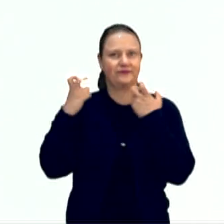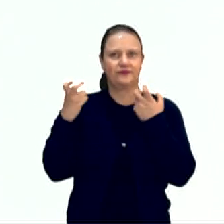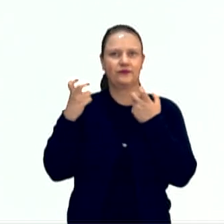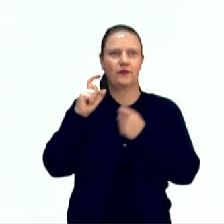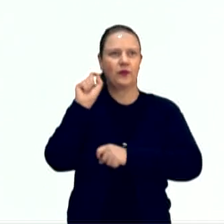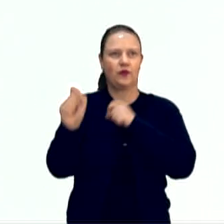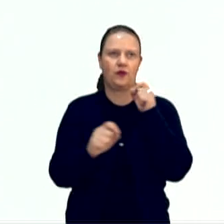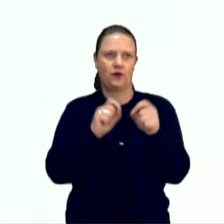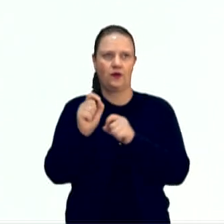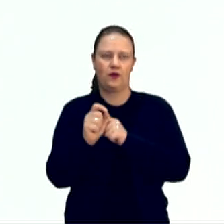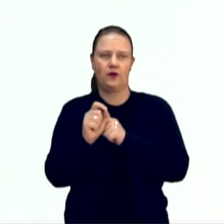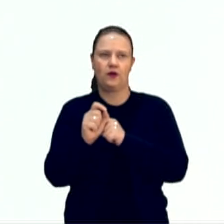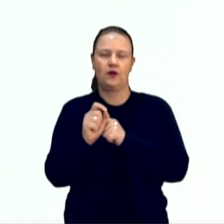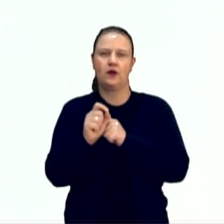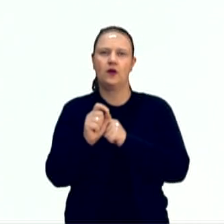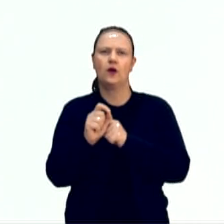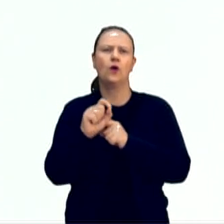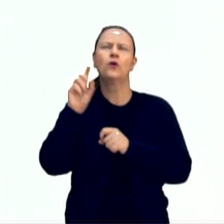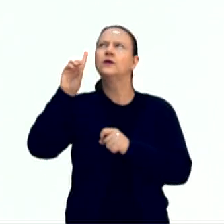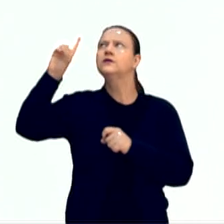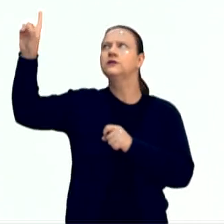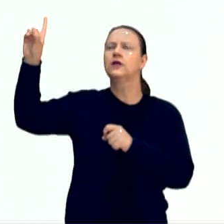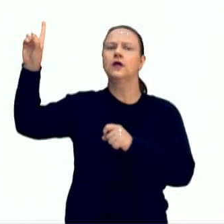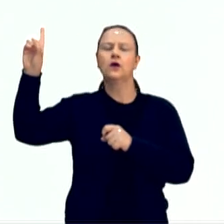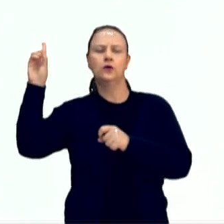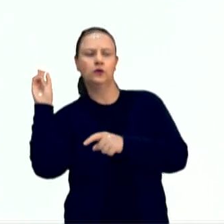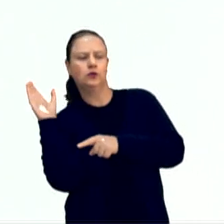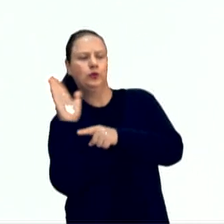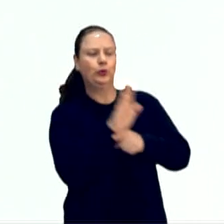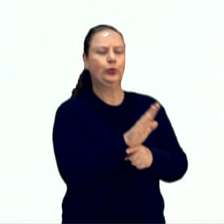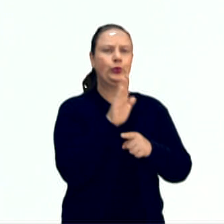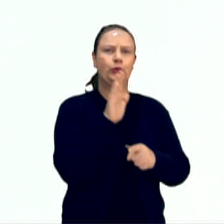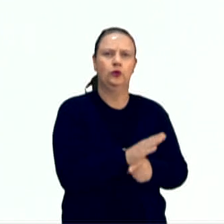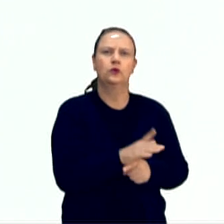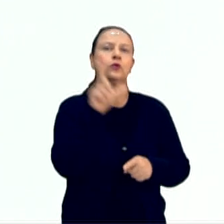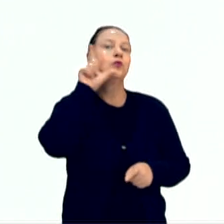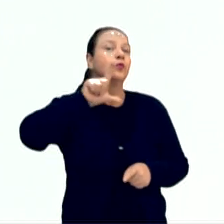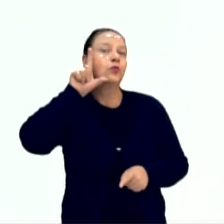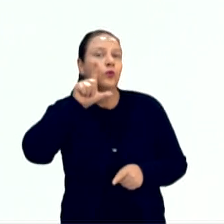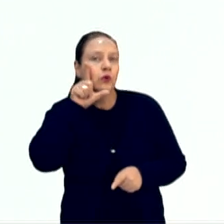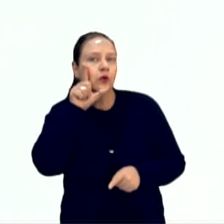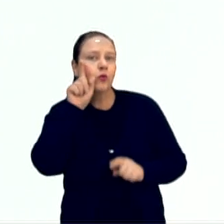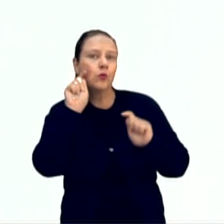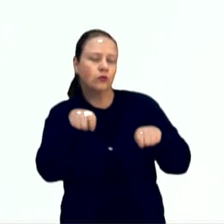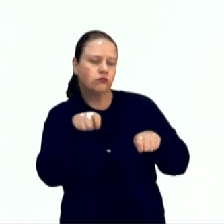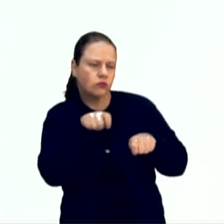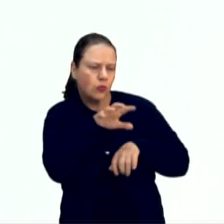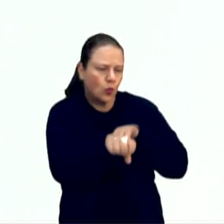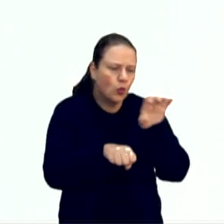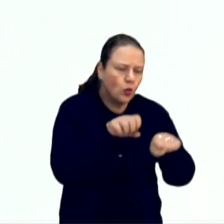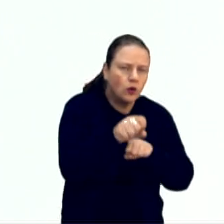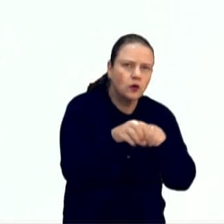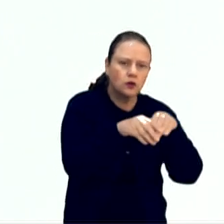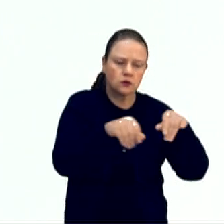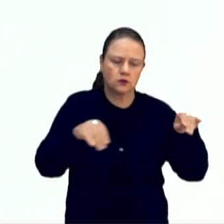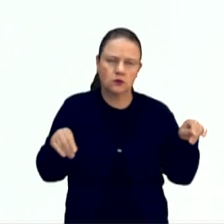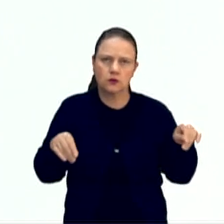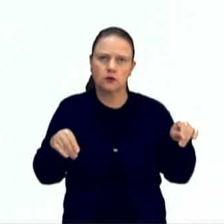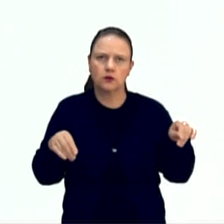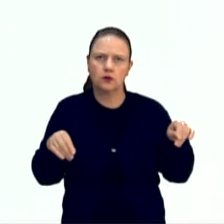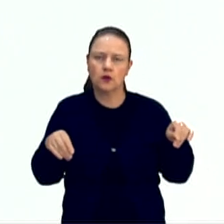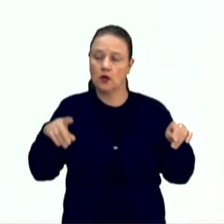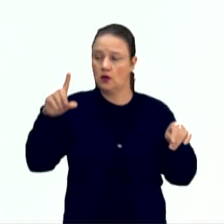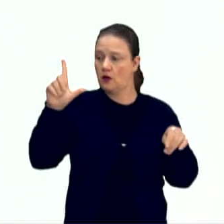Intervenção divina de Deus, em que os Estados Unidos deveria conquistar também as terras a oeste, ligando o Oceano Atlântico